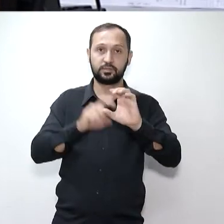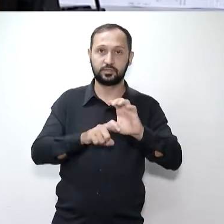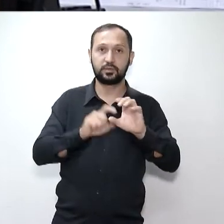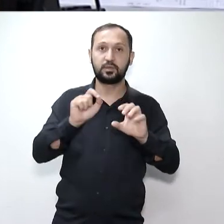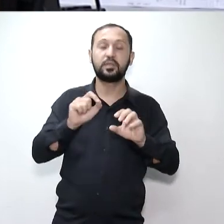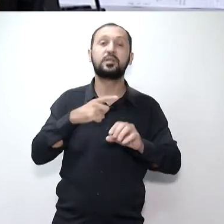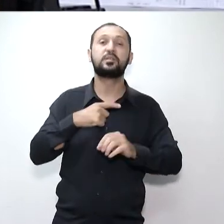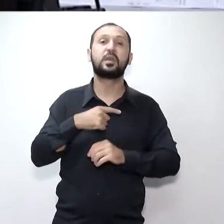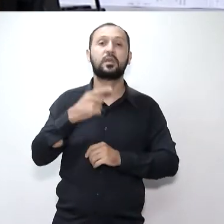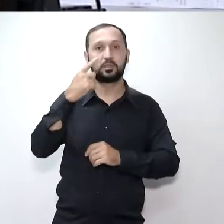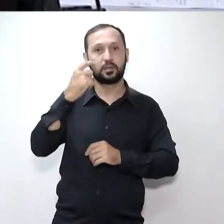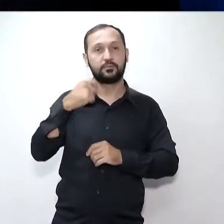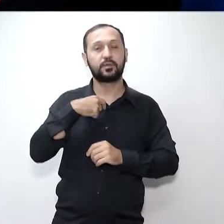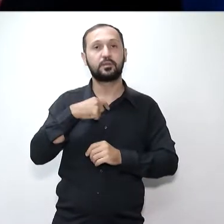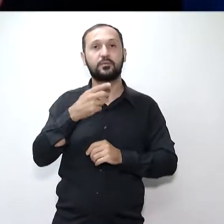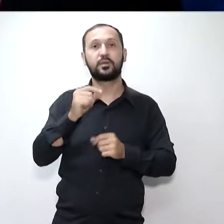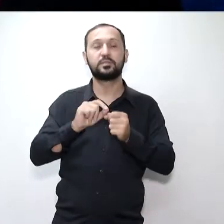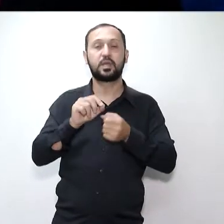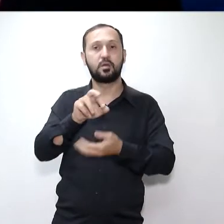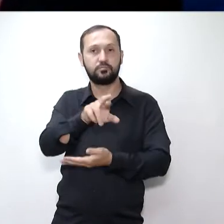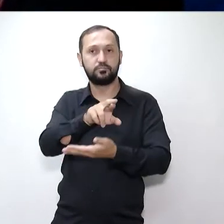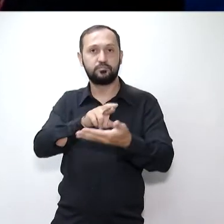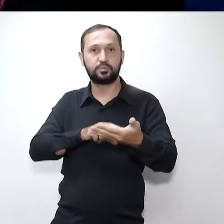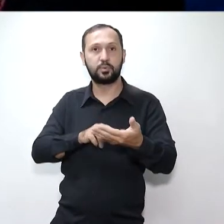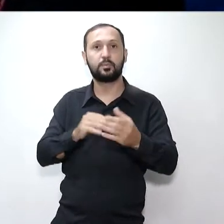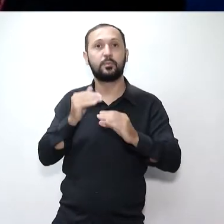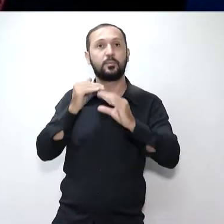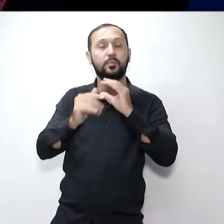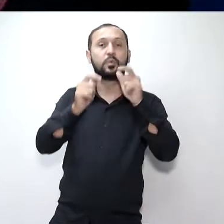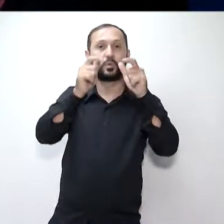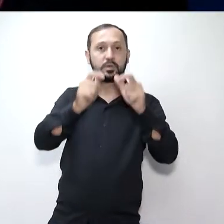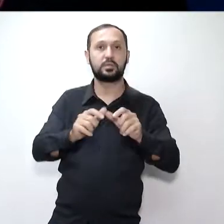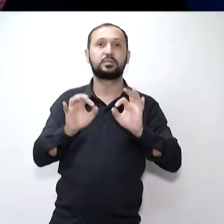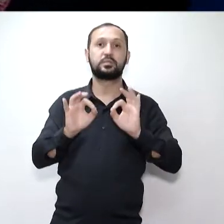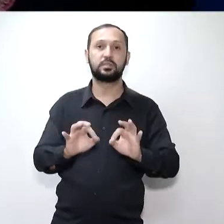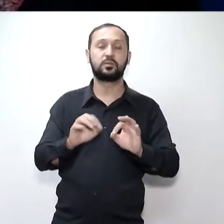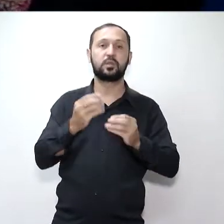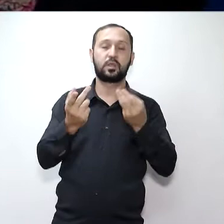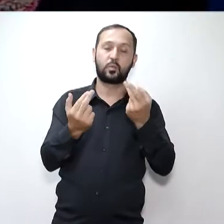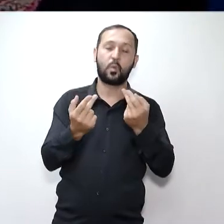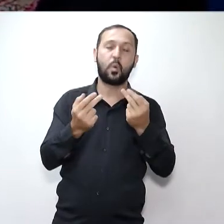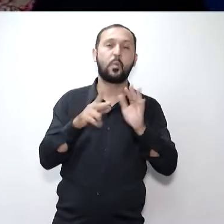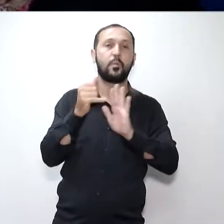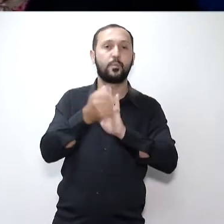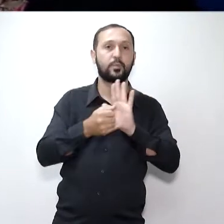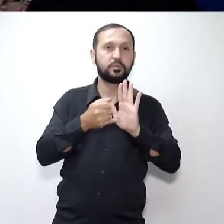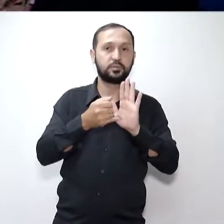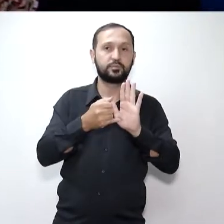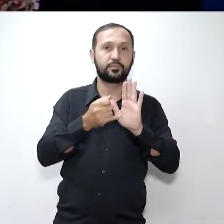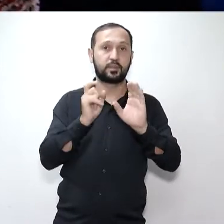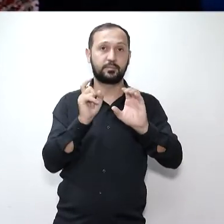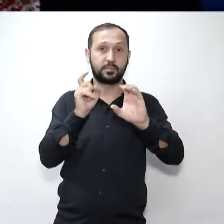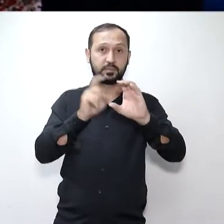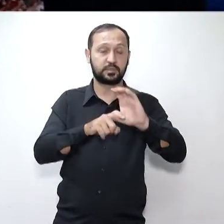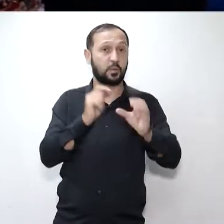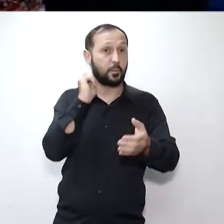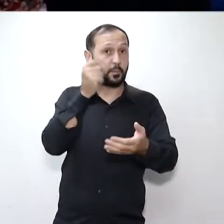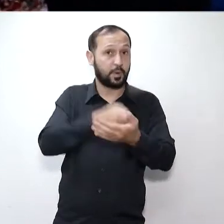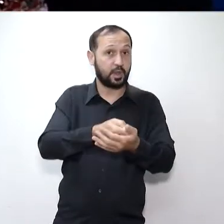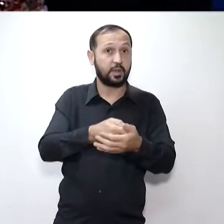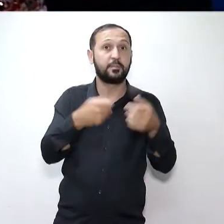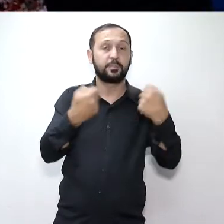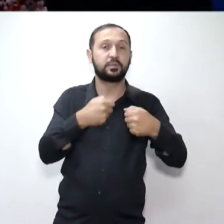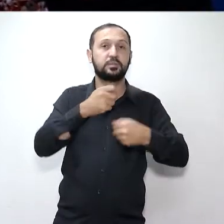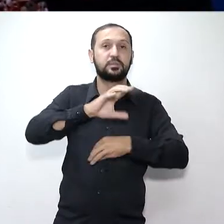pensionistas, civis e militares. Para aderir à suspensão da dívida, o servidor que tiver interesse deverá encaminhar um requerimento